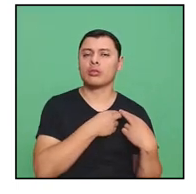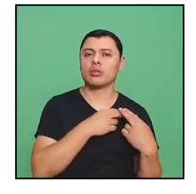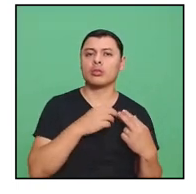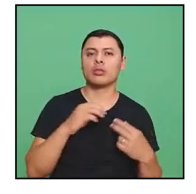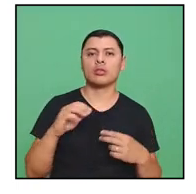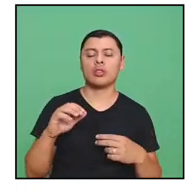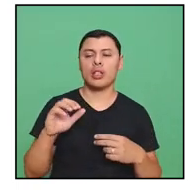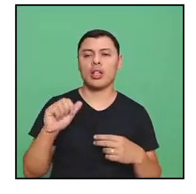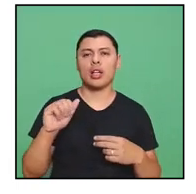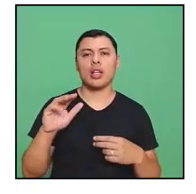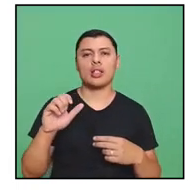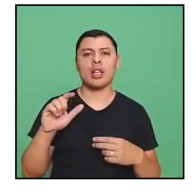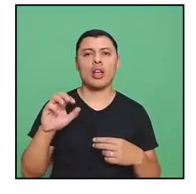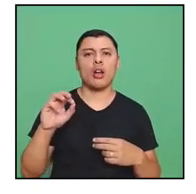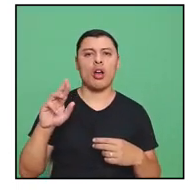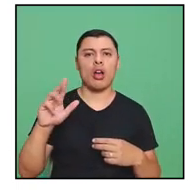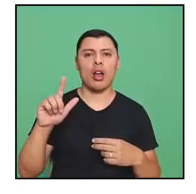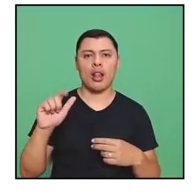Descentralizada